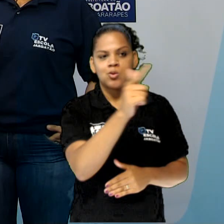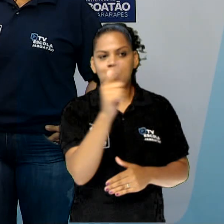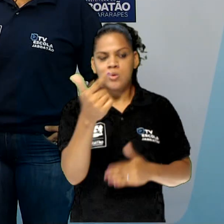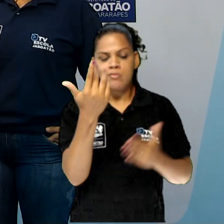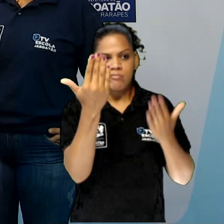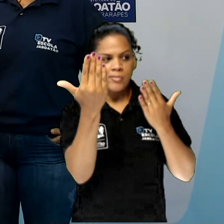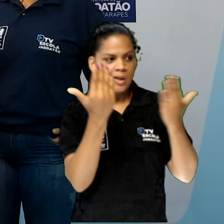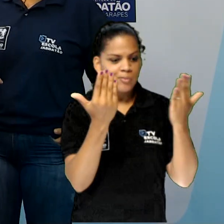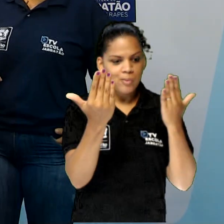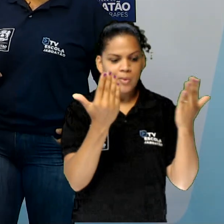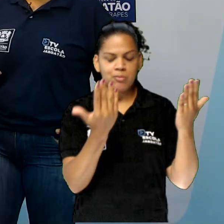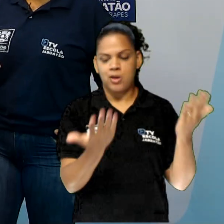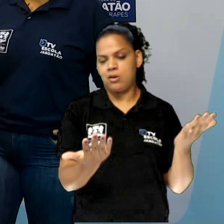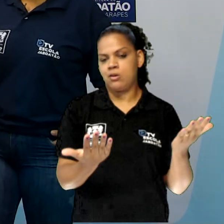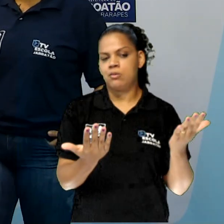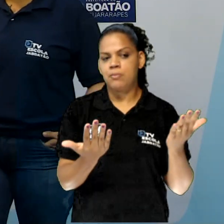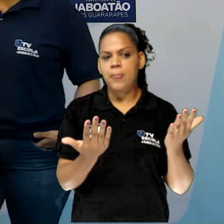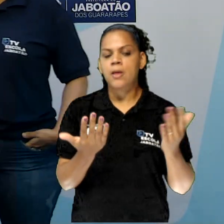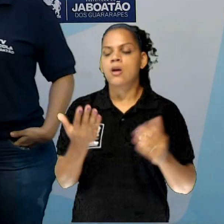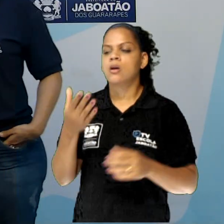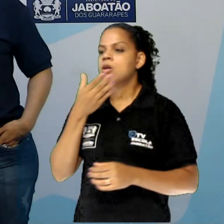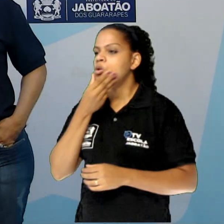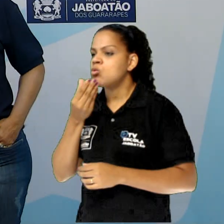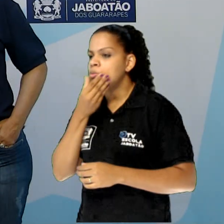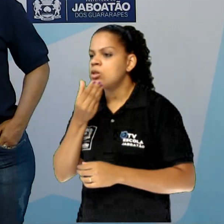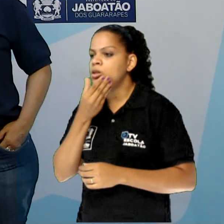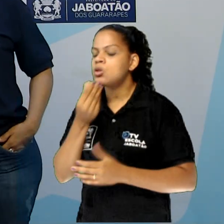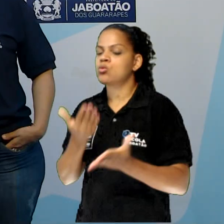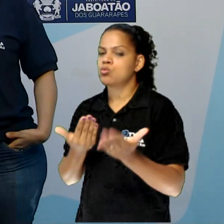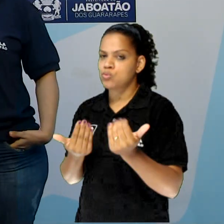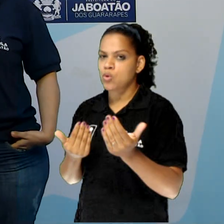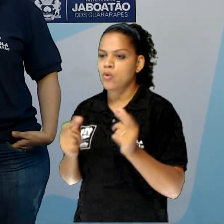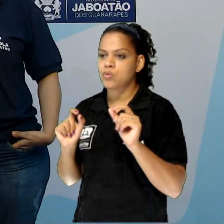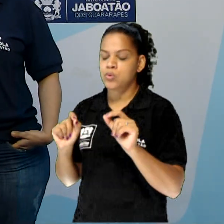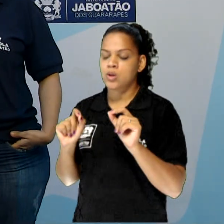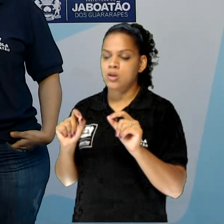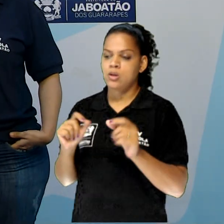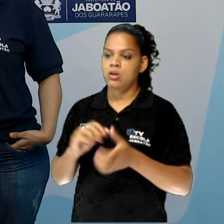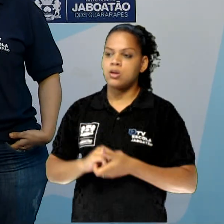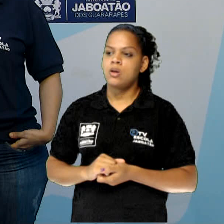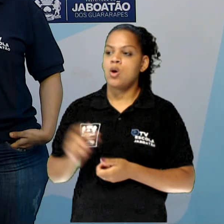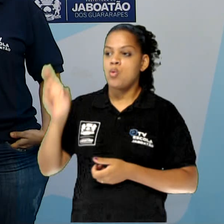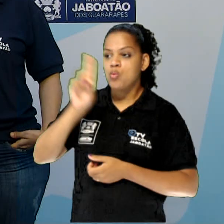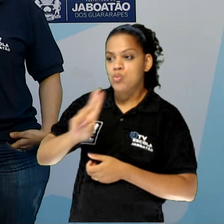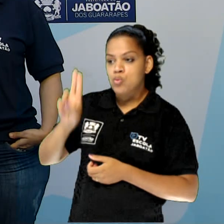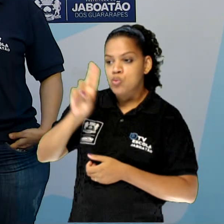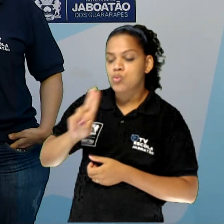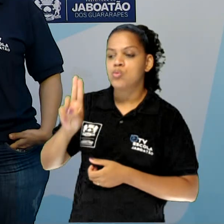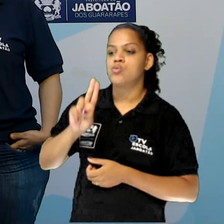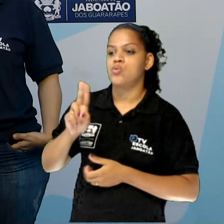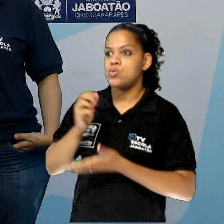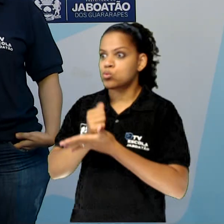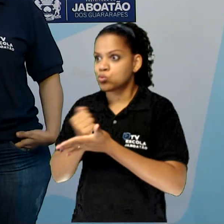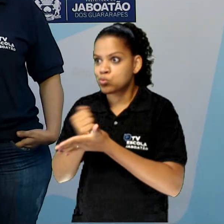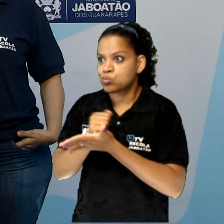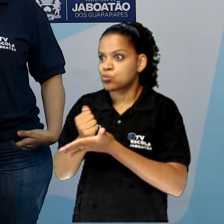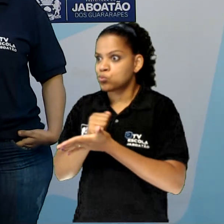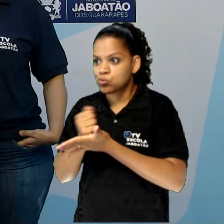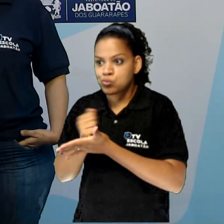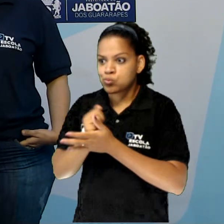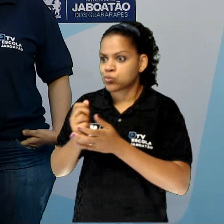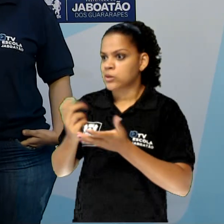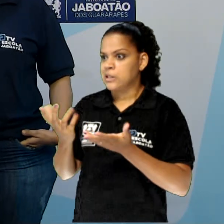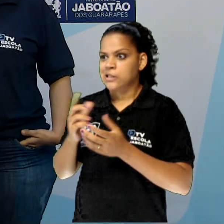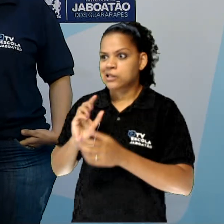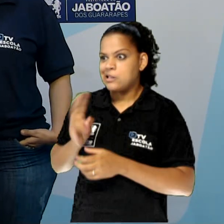os rapazes, os adolescentes, os meninos, a questão do uso constante,